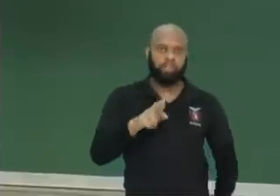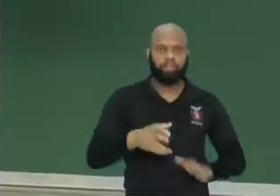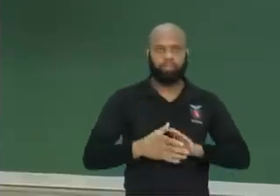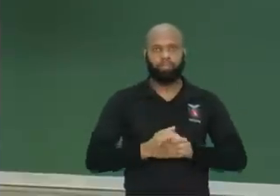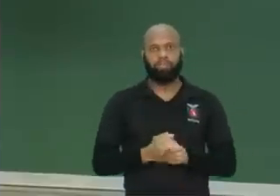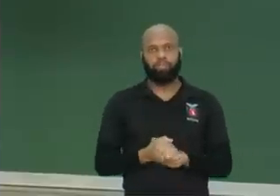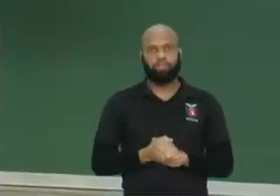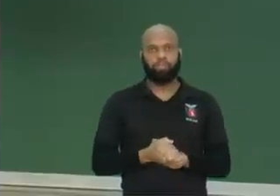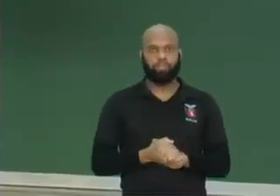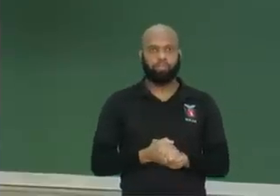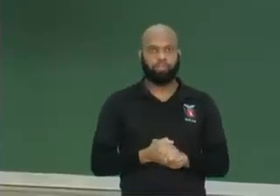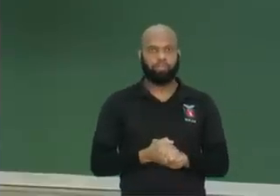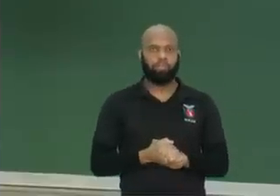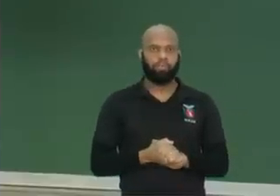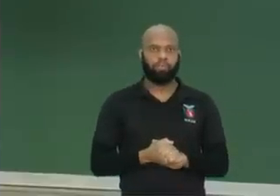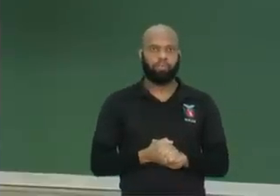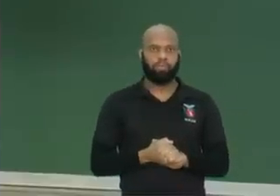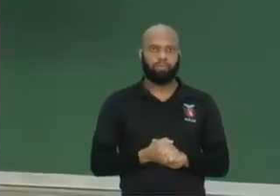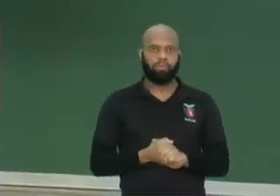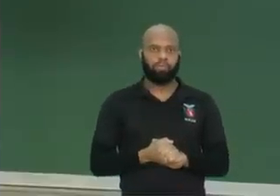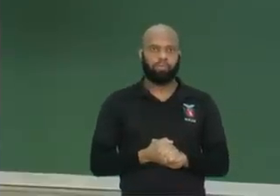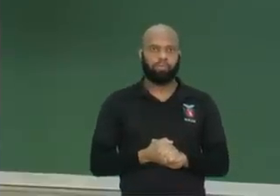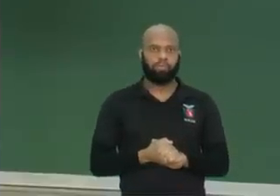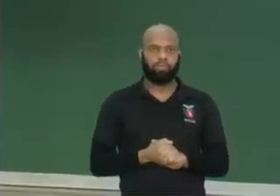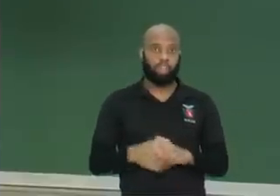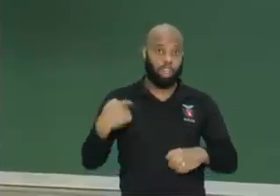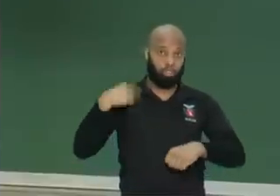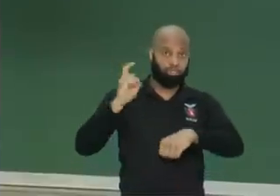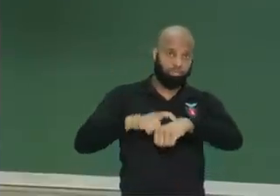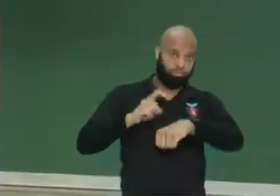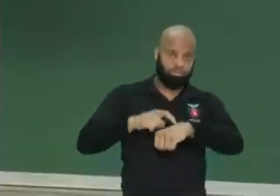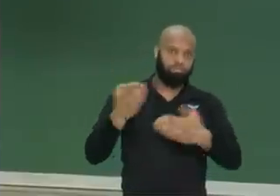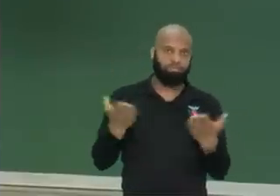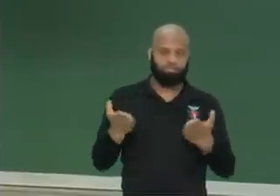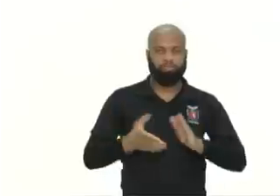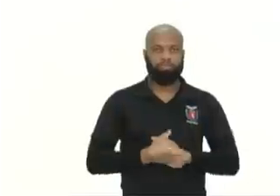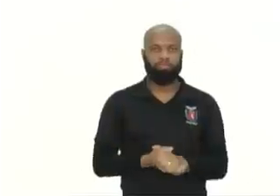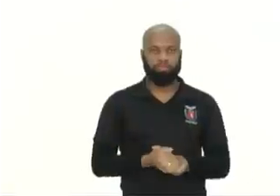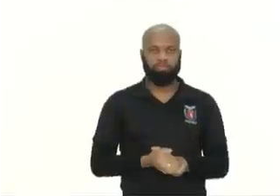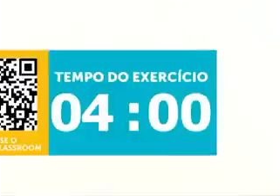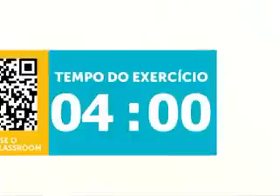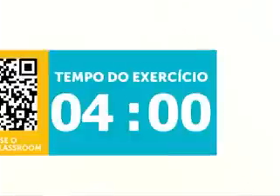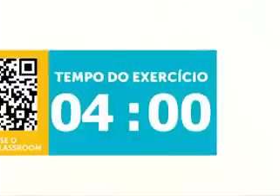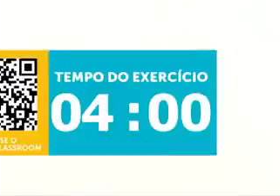traga essa resposta para o prof, para que a gente possa fazer juntos, tá bom? Tempo na tela para vocês.